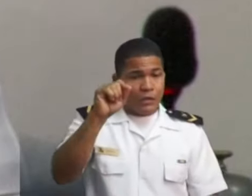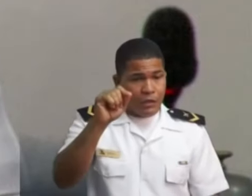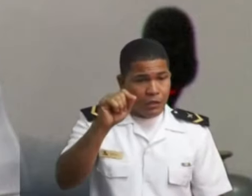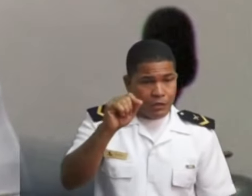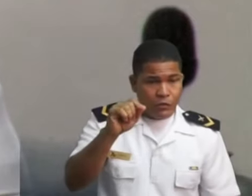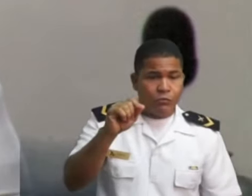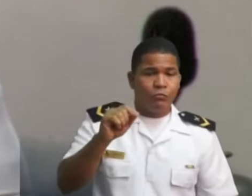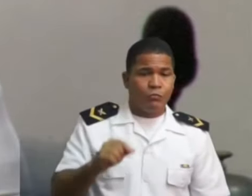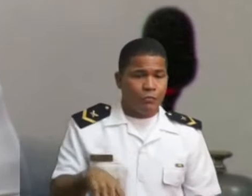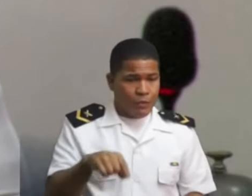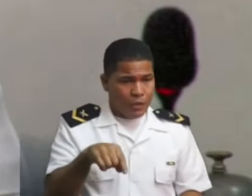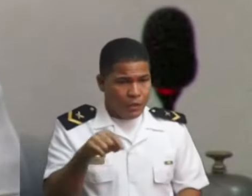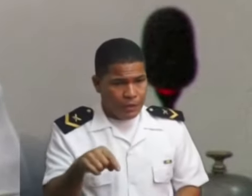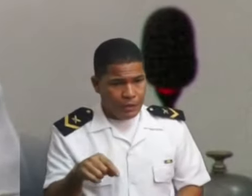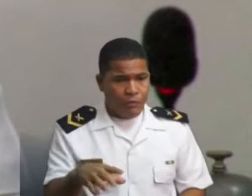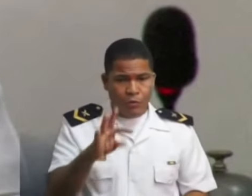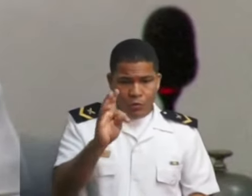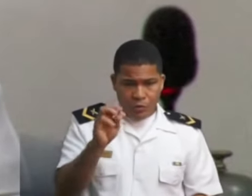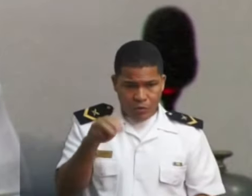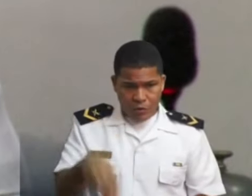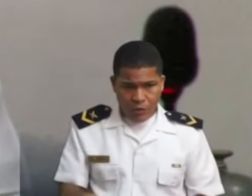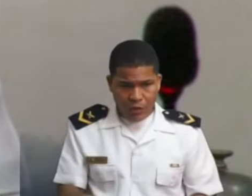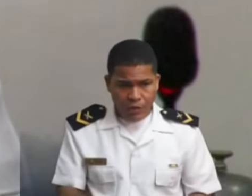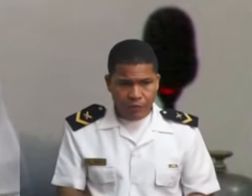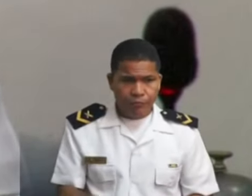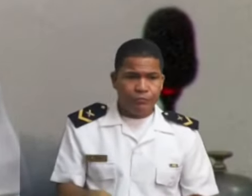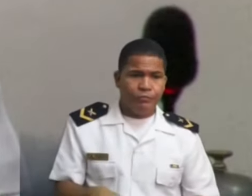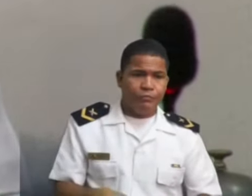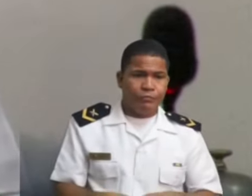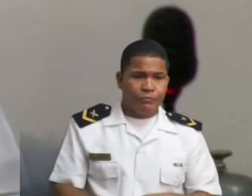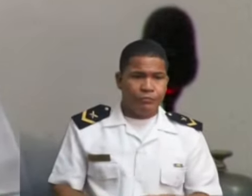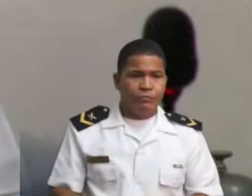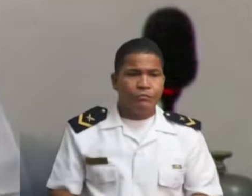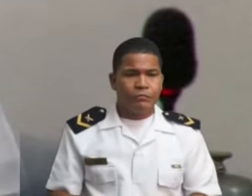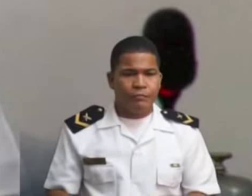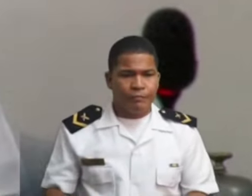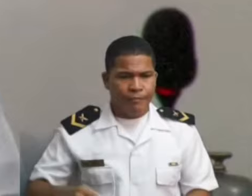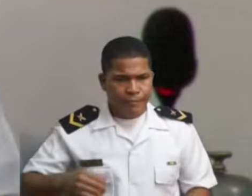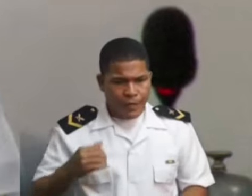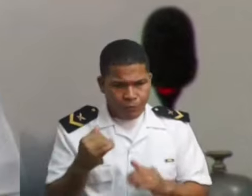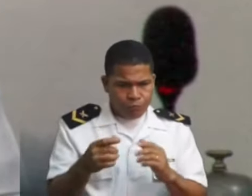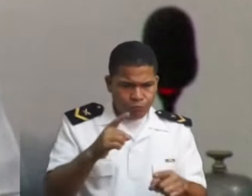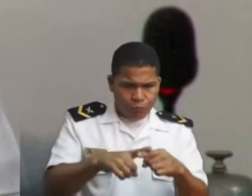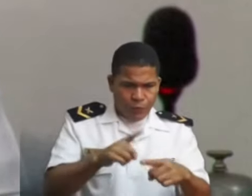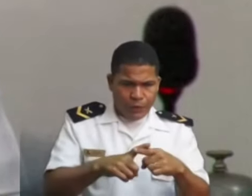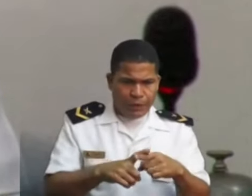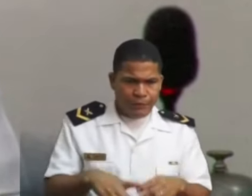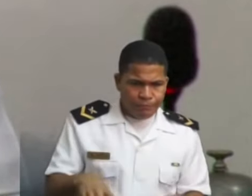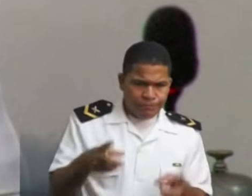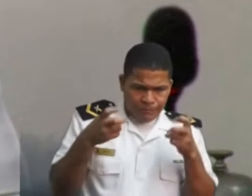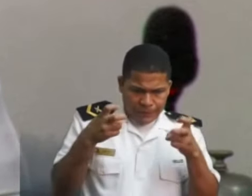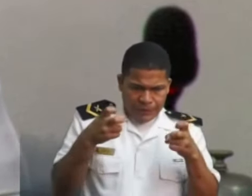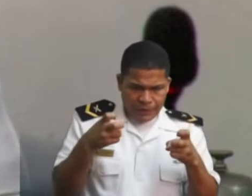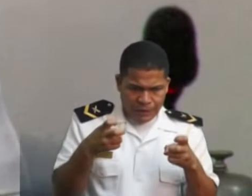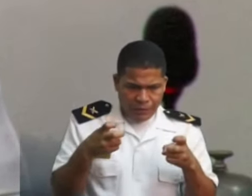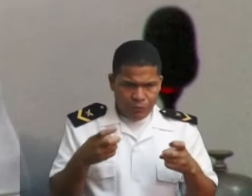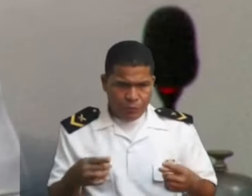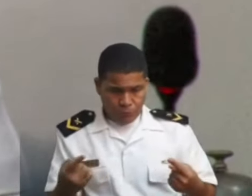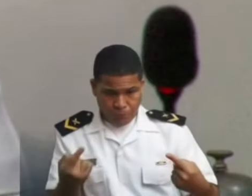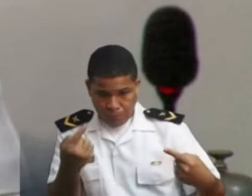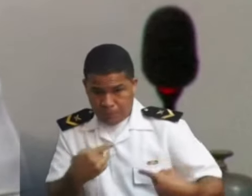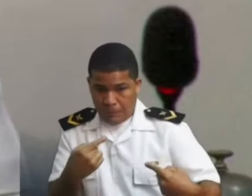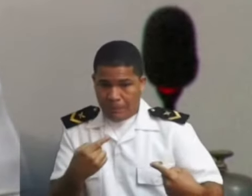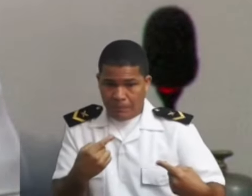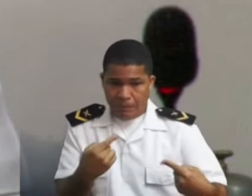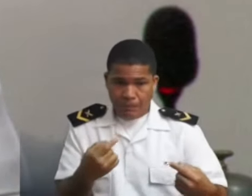operacional complexo e instável, porta de entrada para múltiplas ameaças. O Atlântico